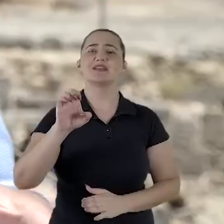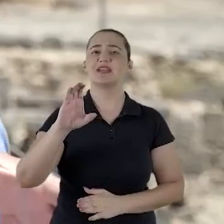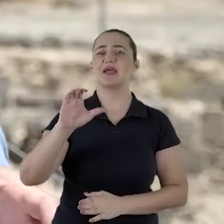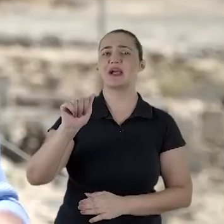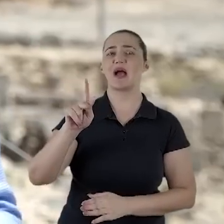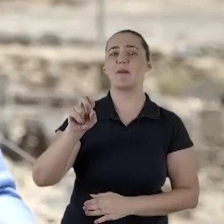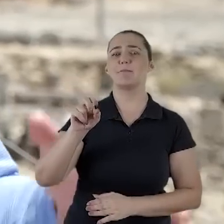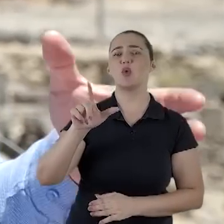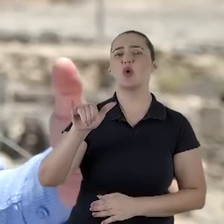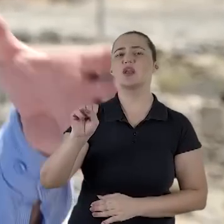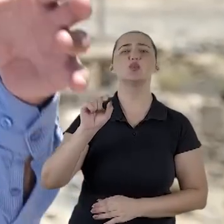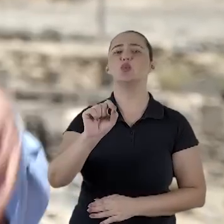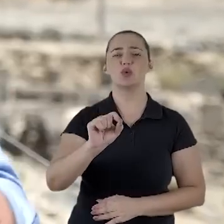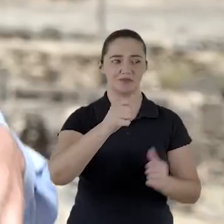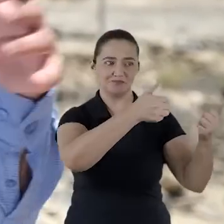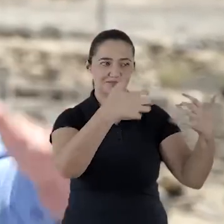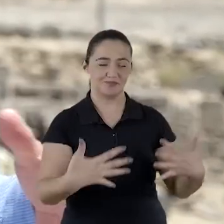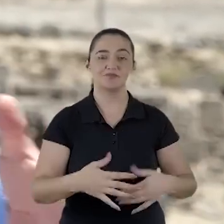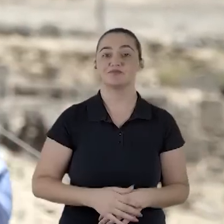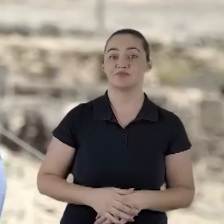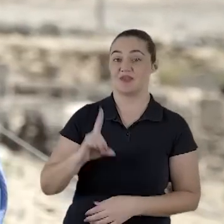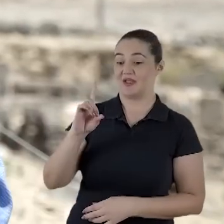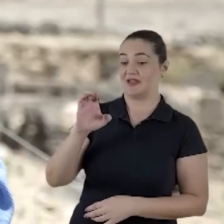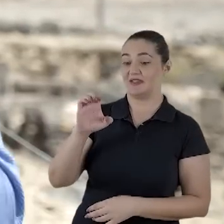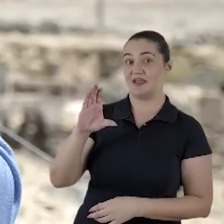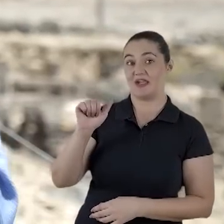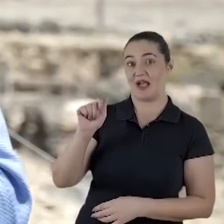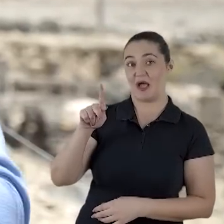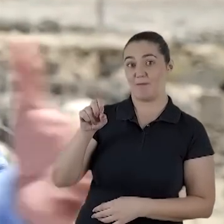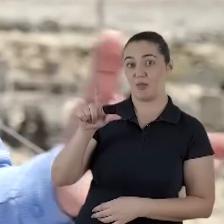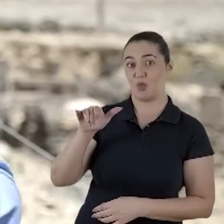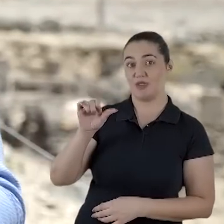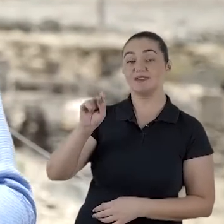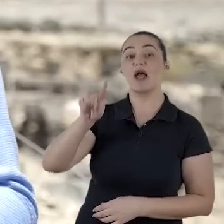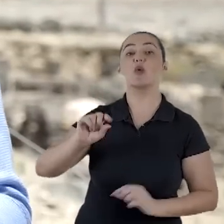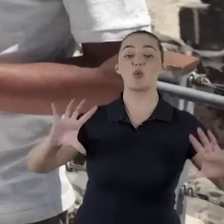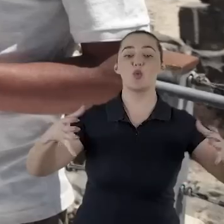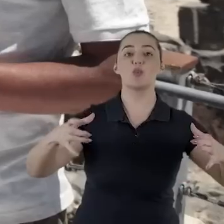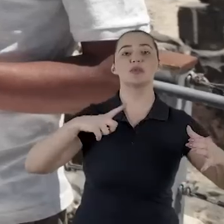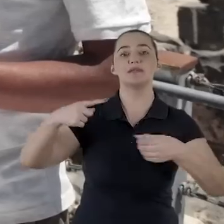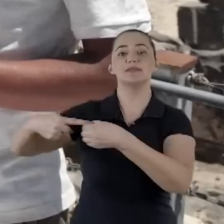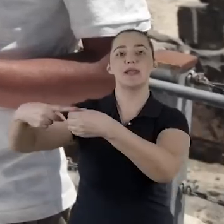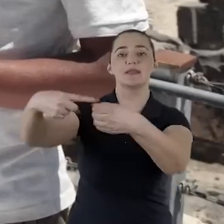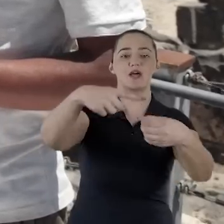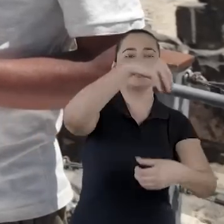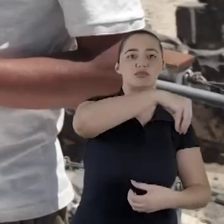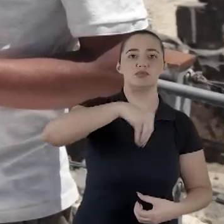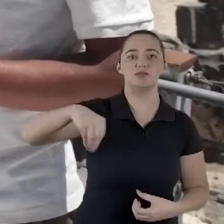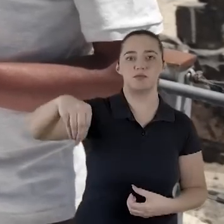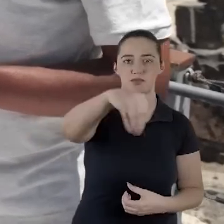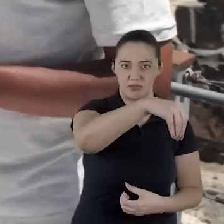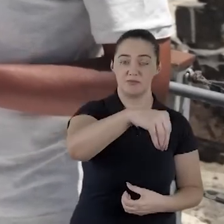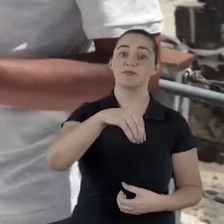Então, Decápolis era uma série de cidades, em que Bet-Shean era uma das mais importantes, chamada Esquitópolis em grego.